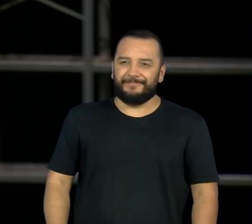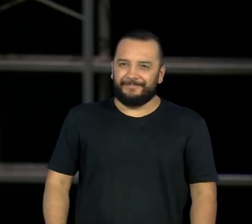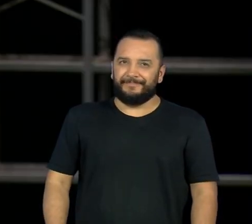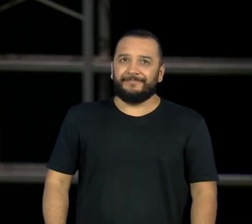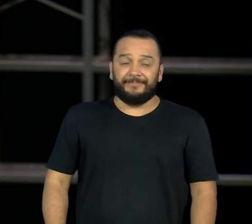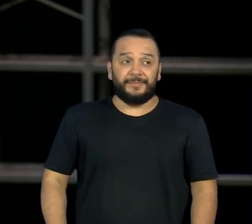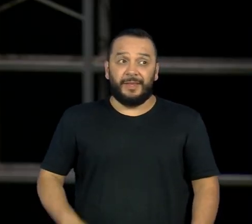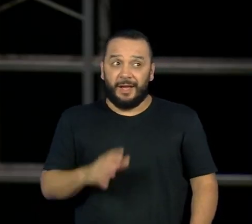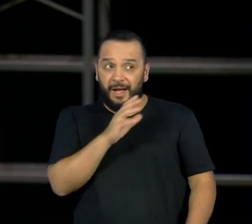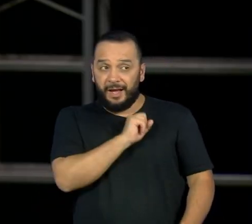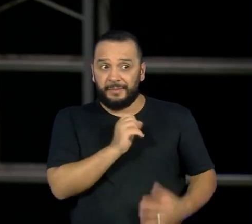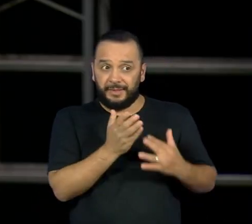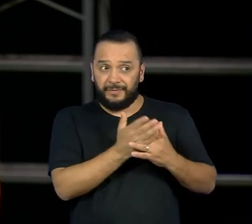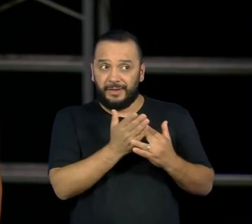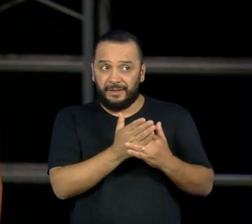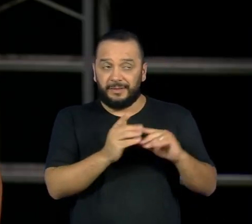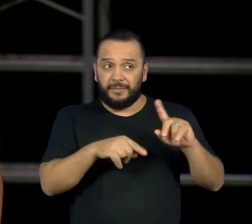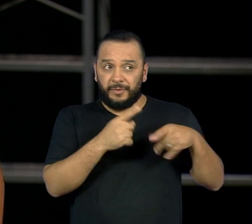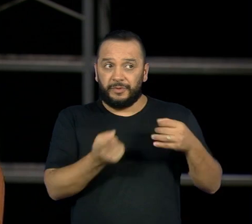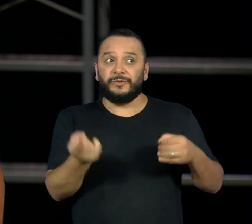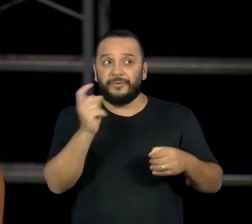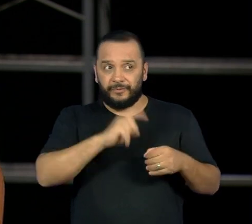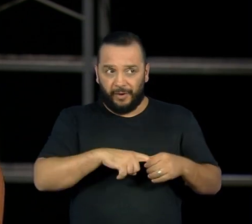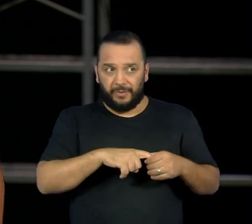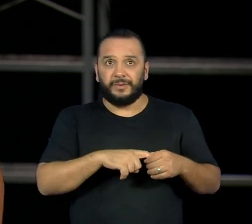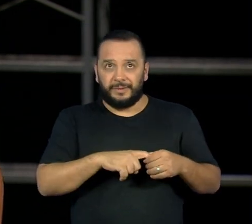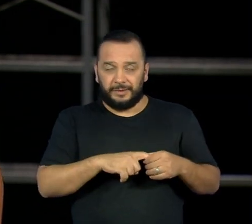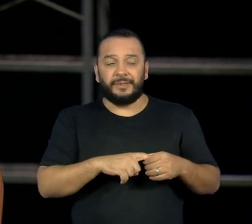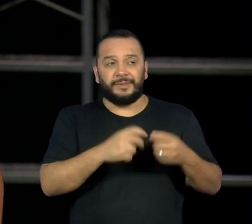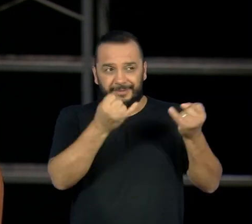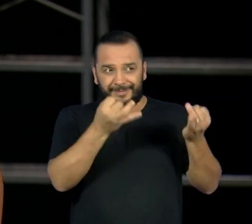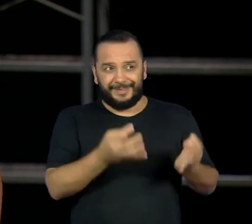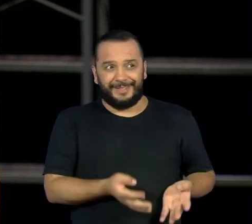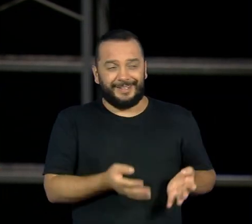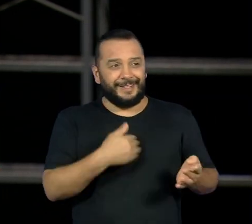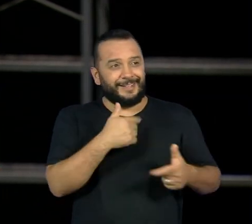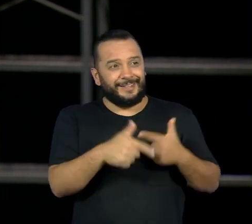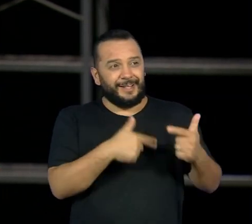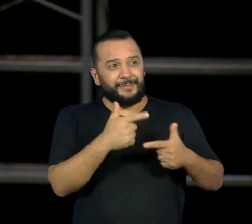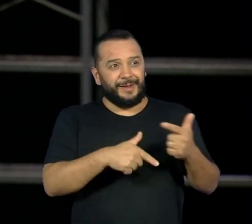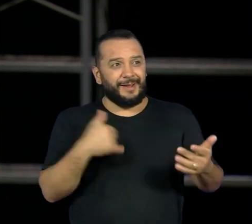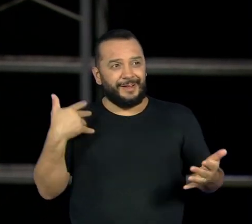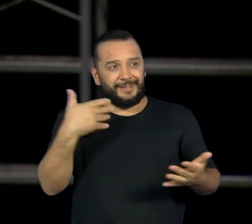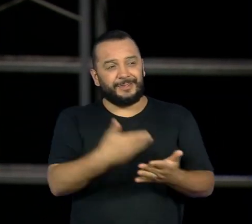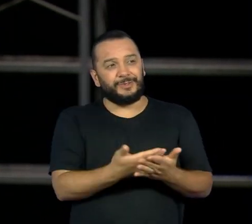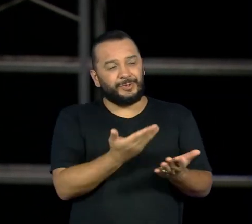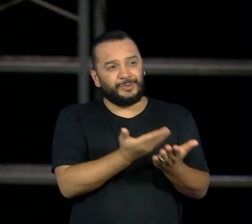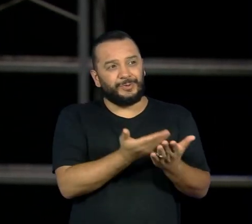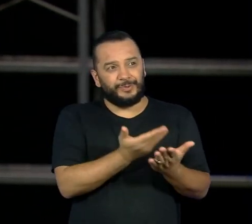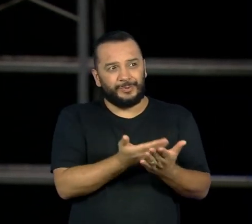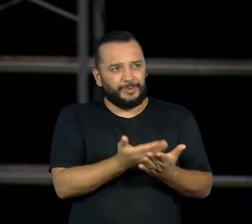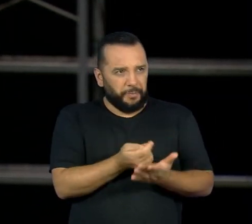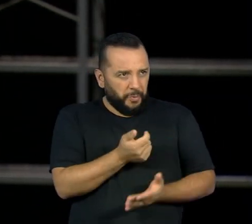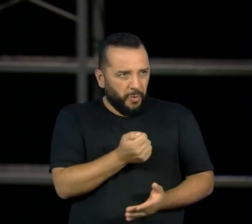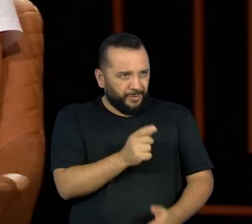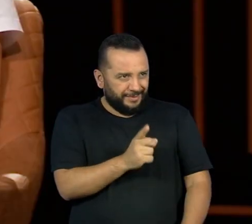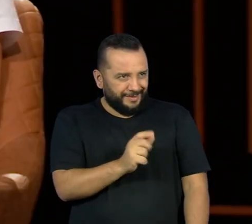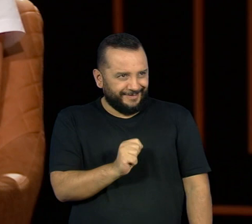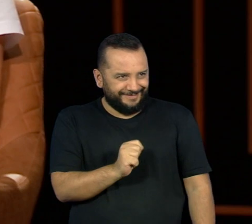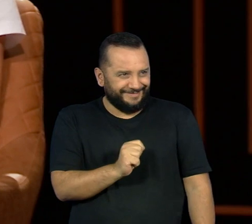Bom, a gente vai fazer um breve intervalo, mas a gente volta daqui a pouquinho para falar dos seus últimos trabalhos e estudos, que não são poucos, né?